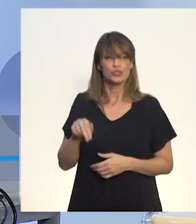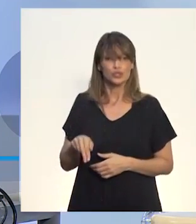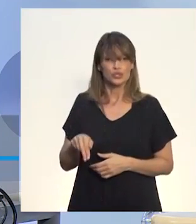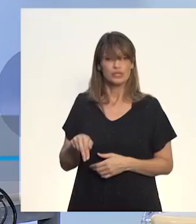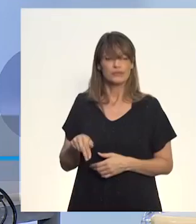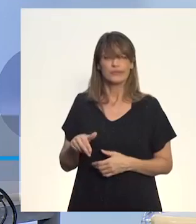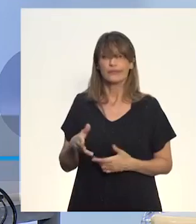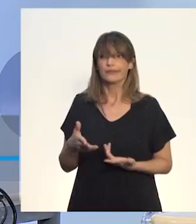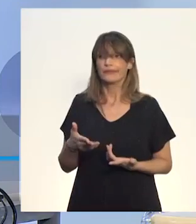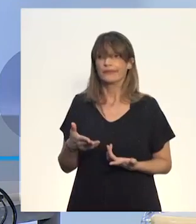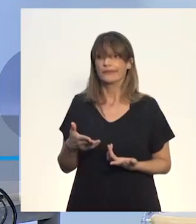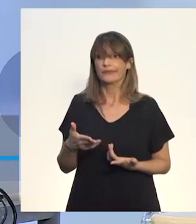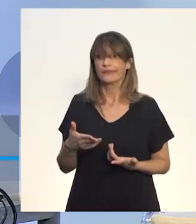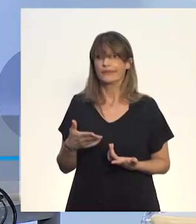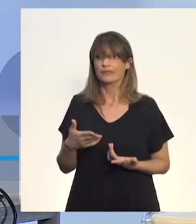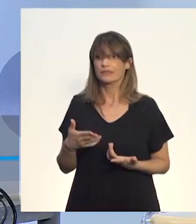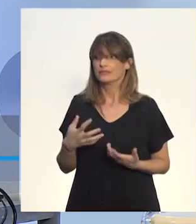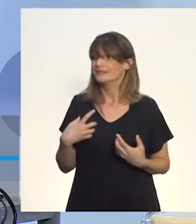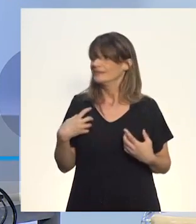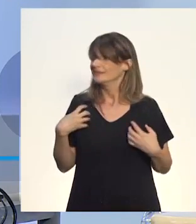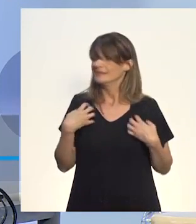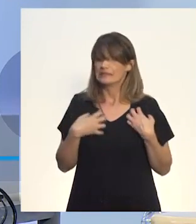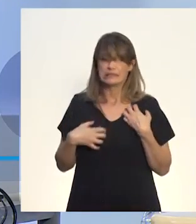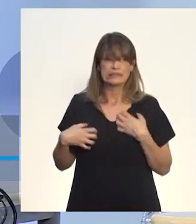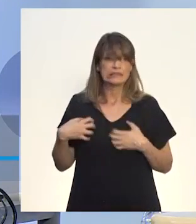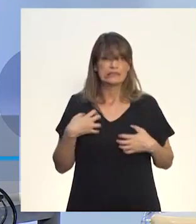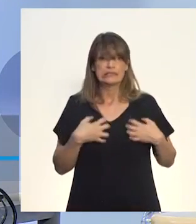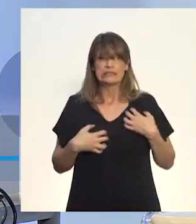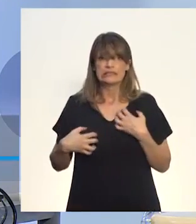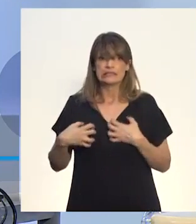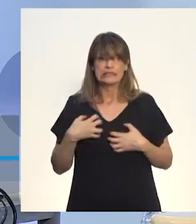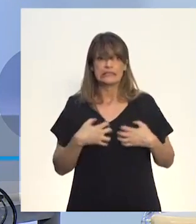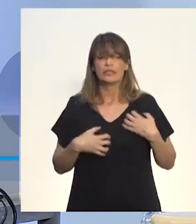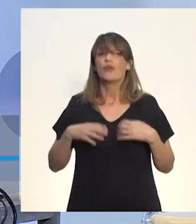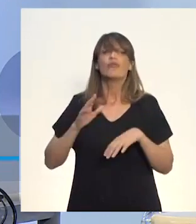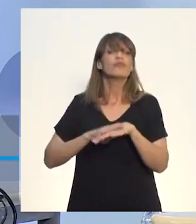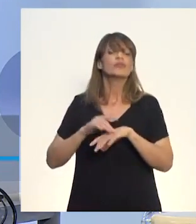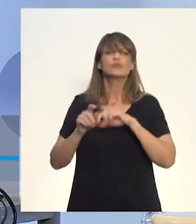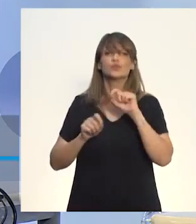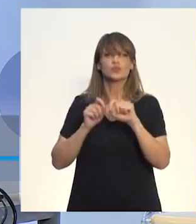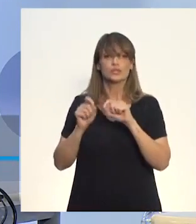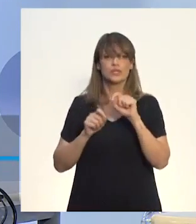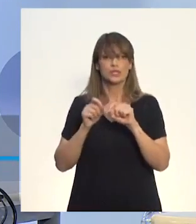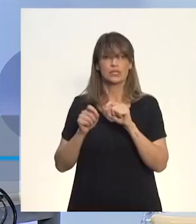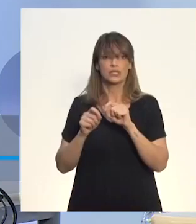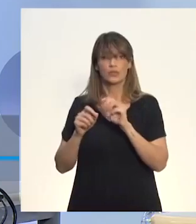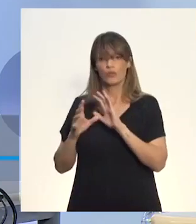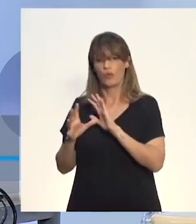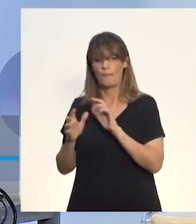poderia classificar como desesperada, ele rouba um pedaço de pão